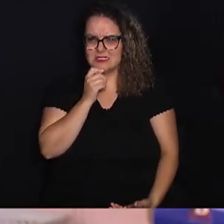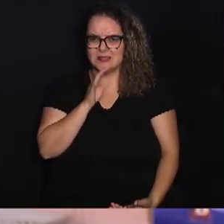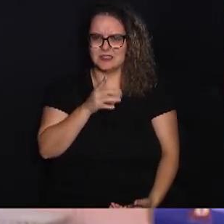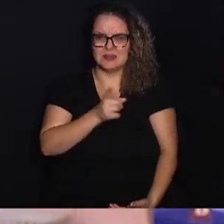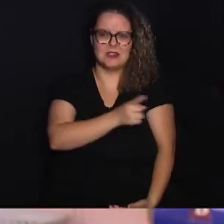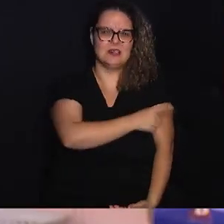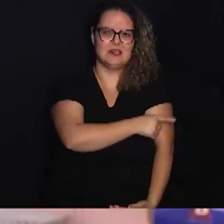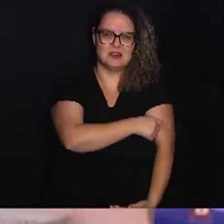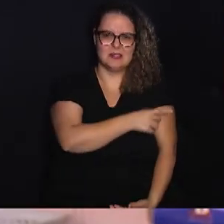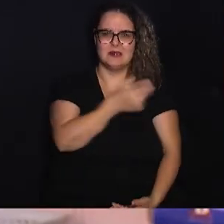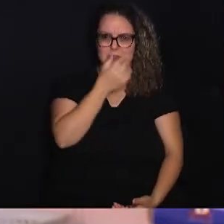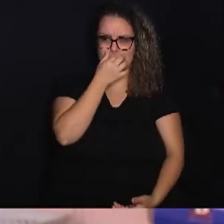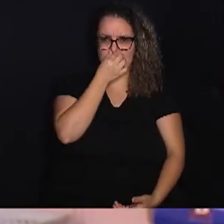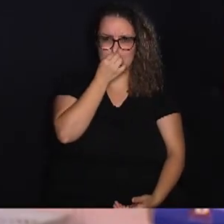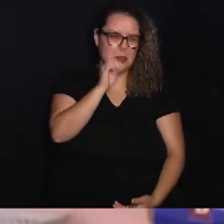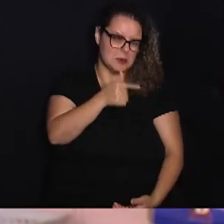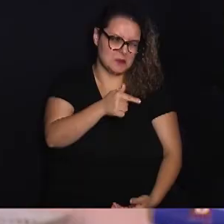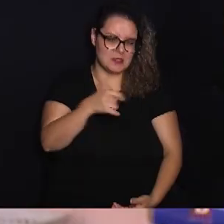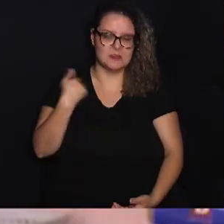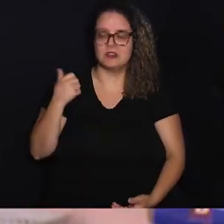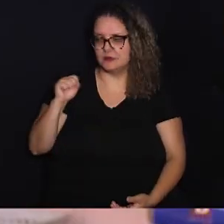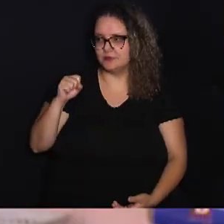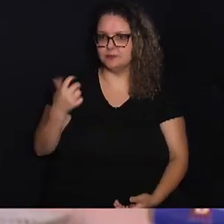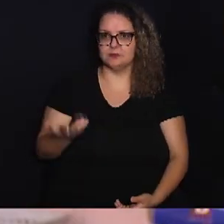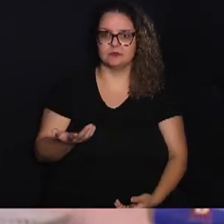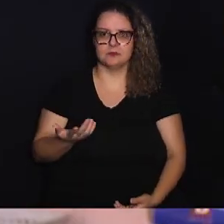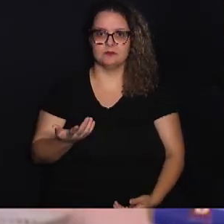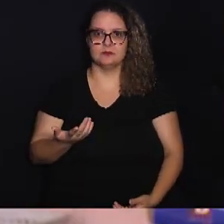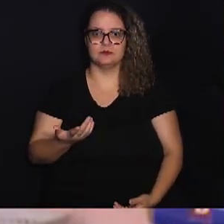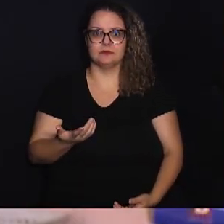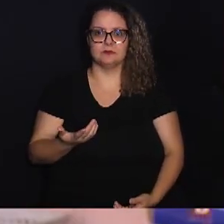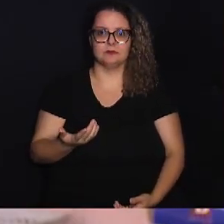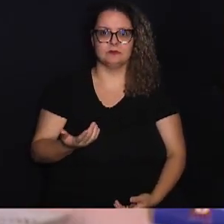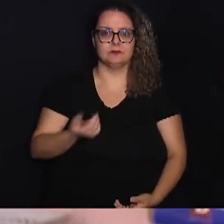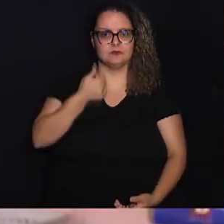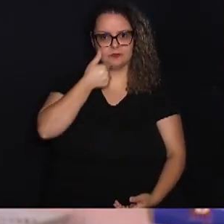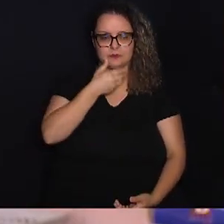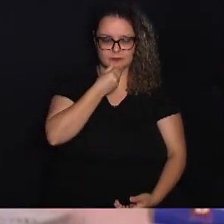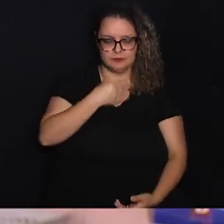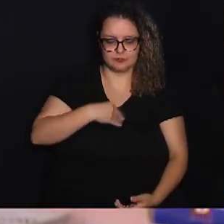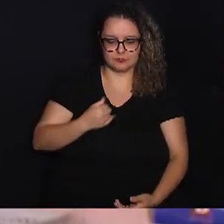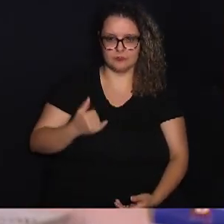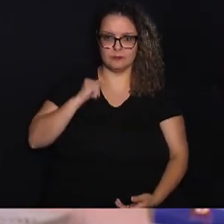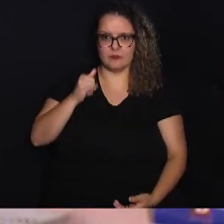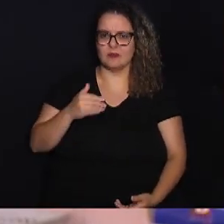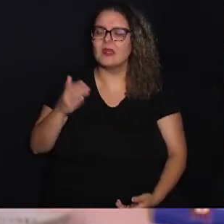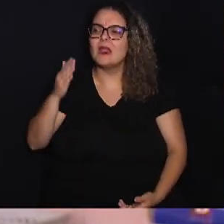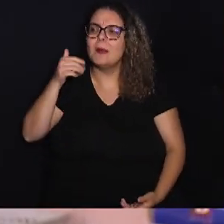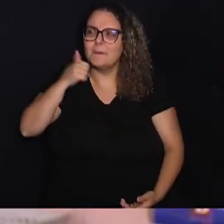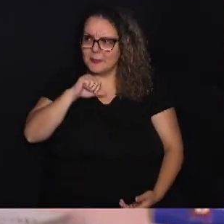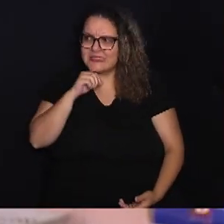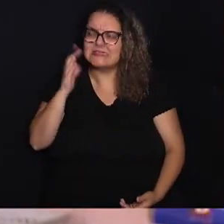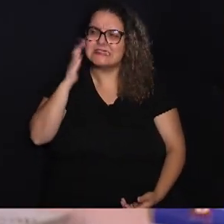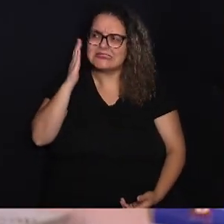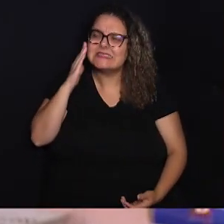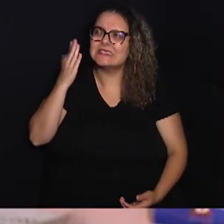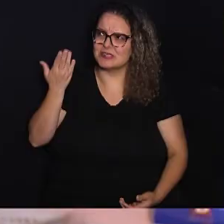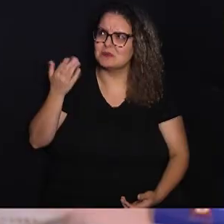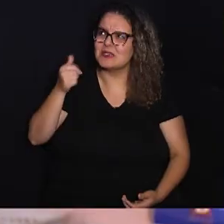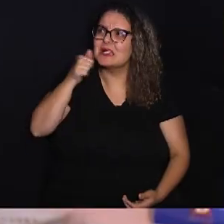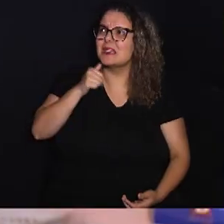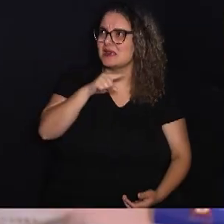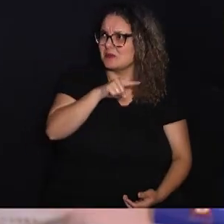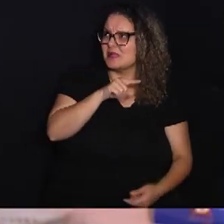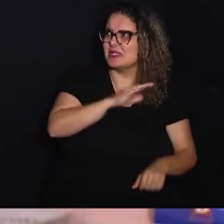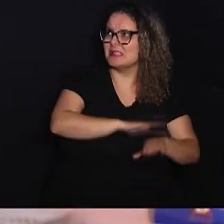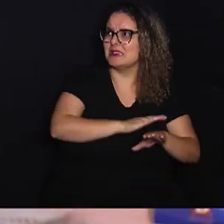primeiro ano aqui, né? Ele devia ter uns 7 anos. E aí ele fala assim pra mim, mãe, sabe aquela menina lá das atividades que a mãe não